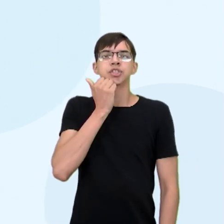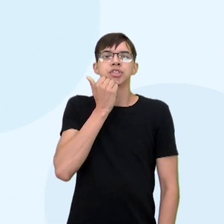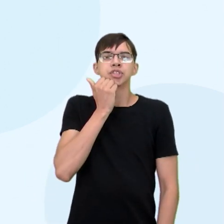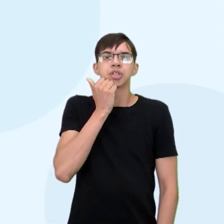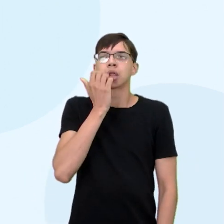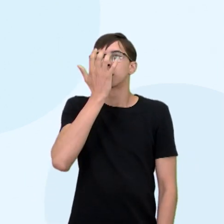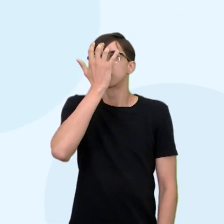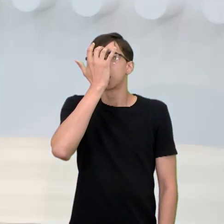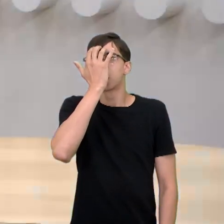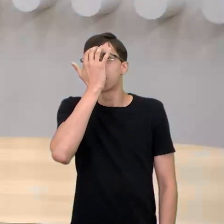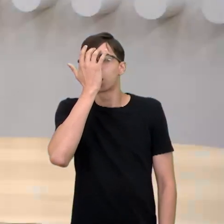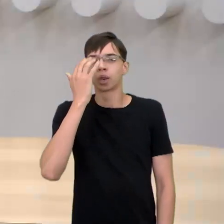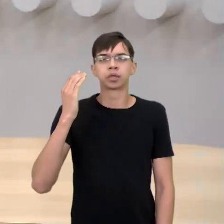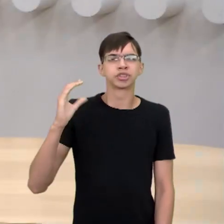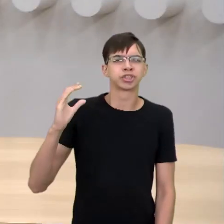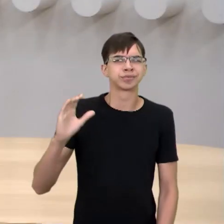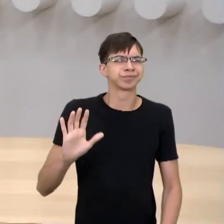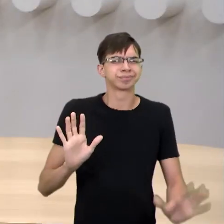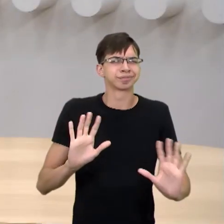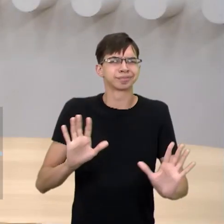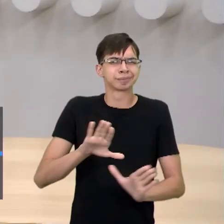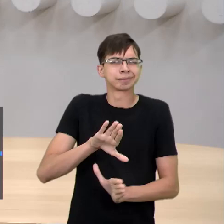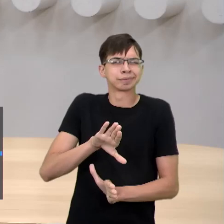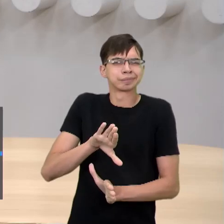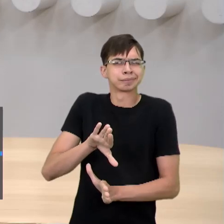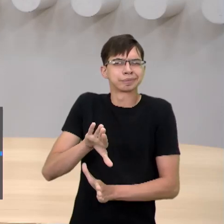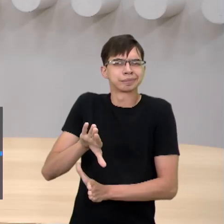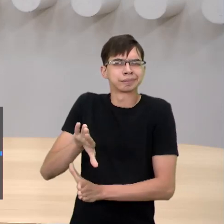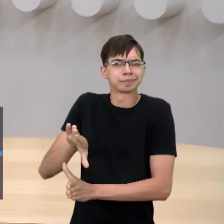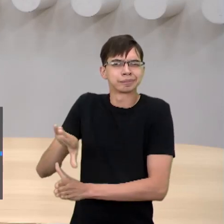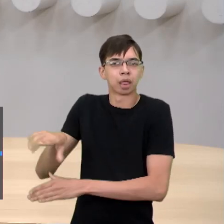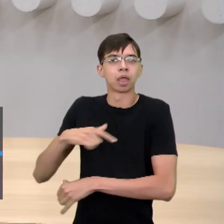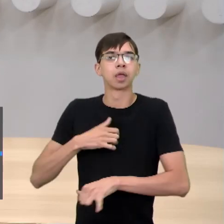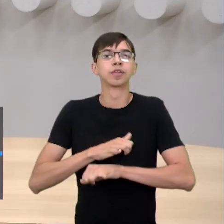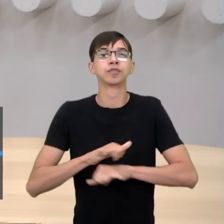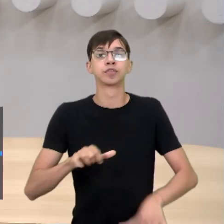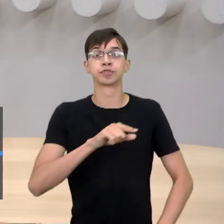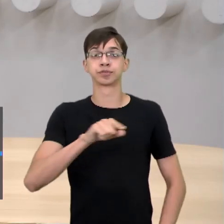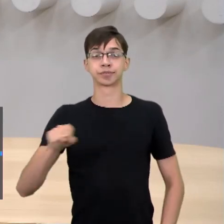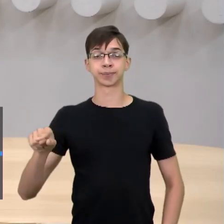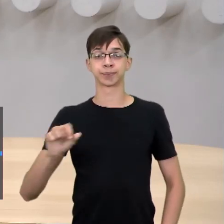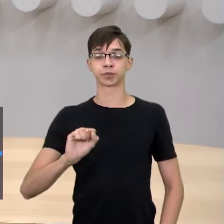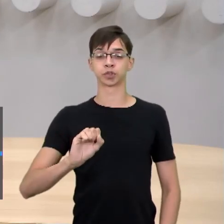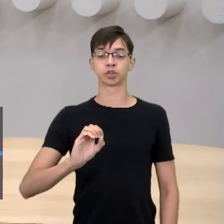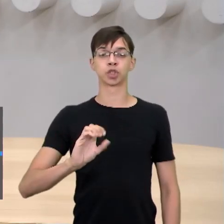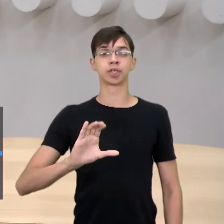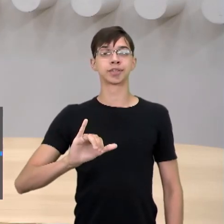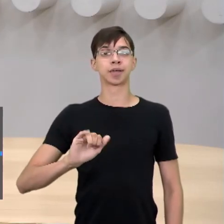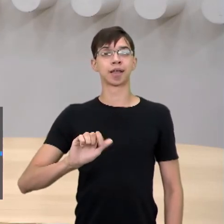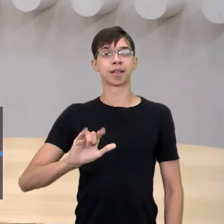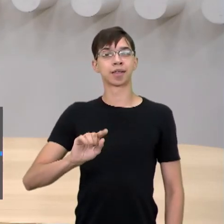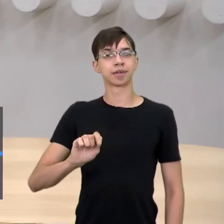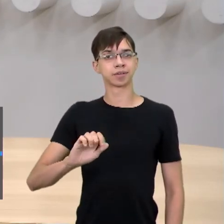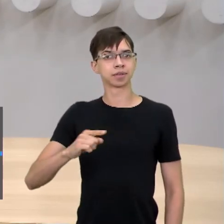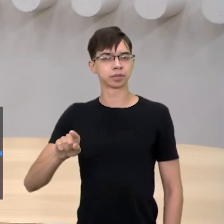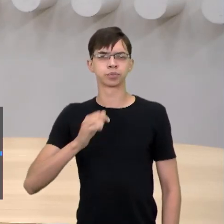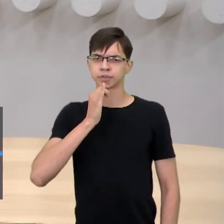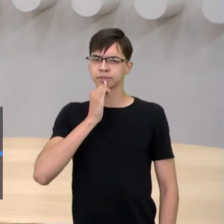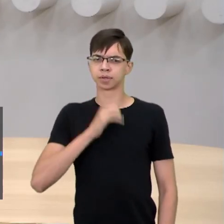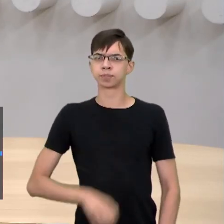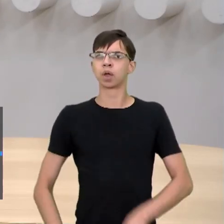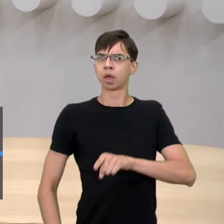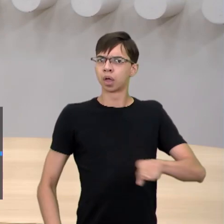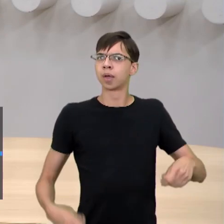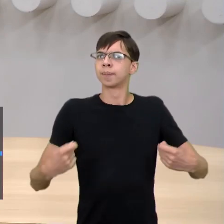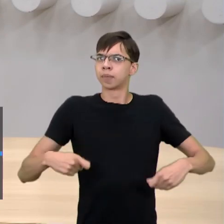teórico. Porque quando a gente tá falando, como eu falei da aula passada pra vocês, socialização. Quando a gente fala, você precisa socializar.